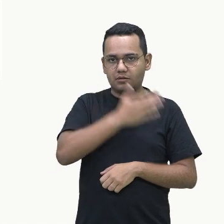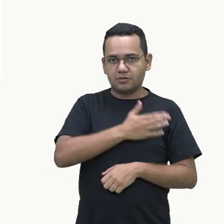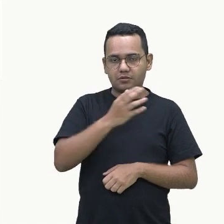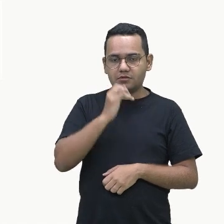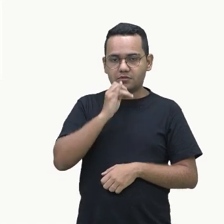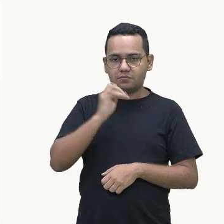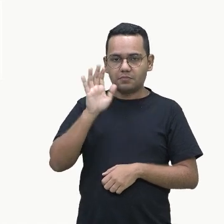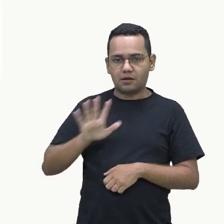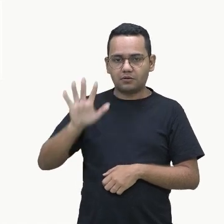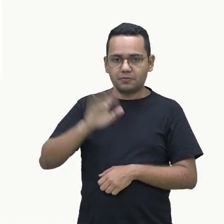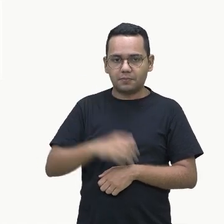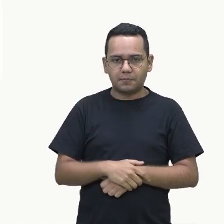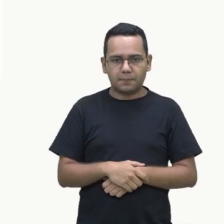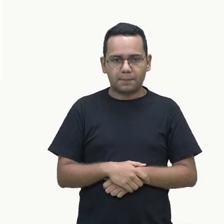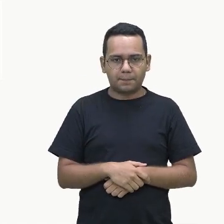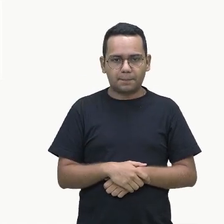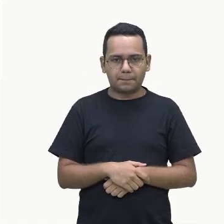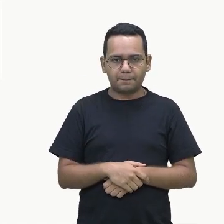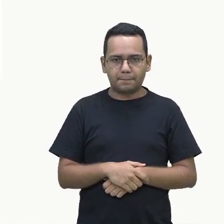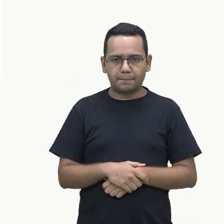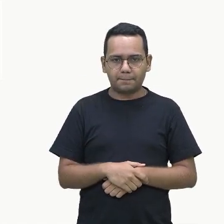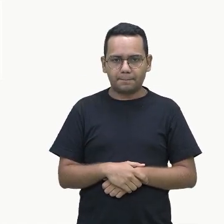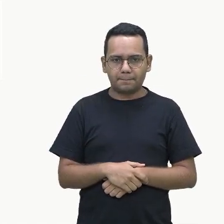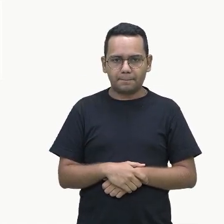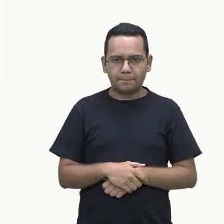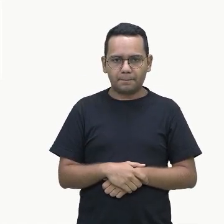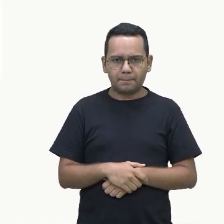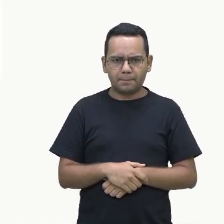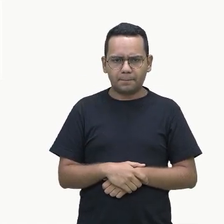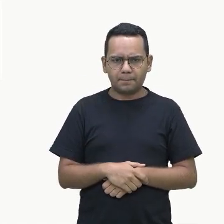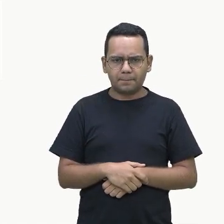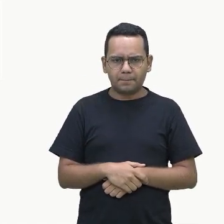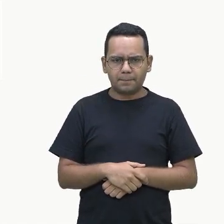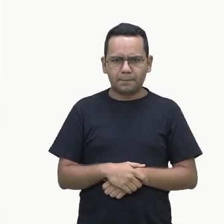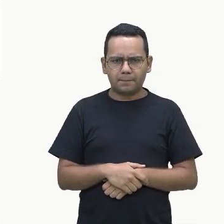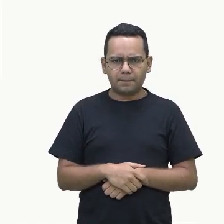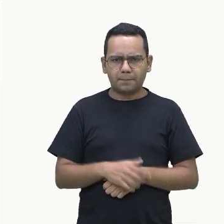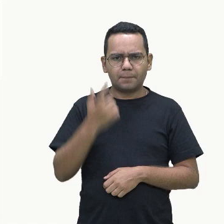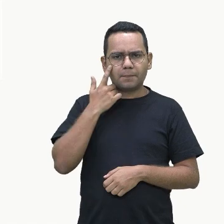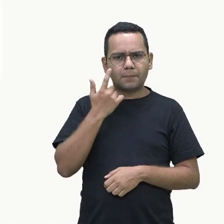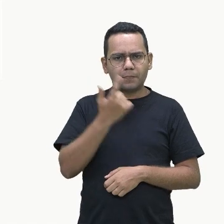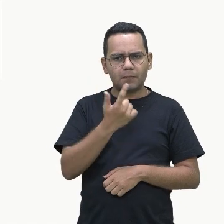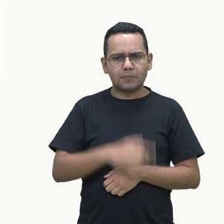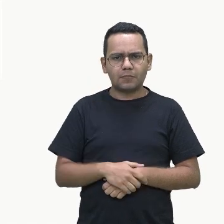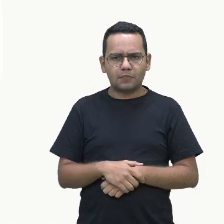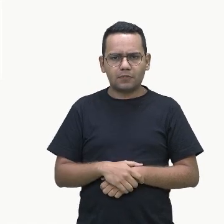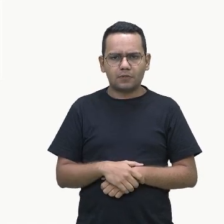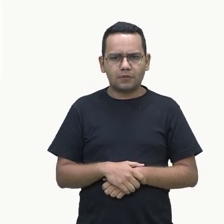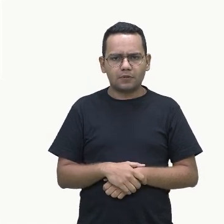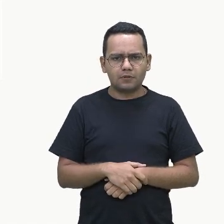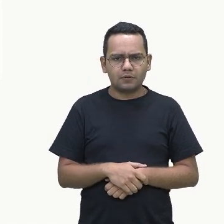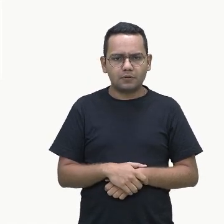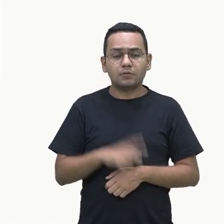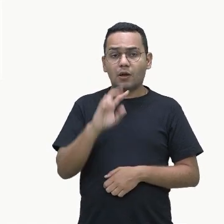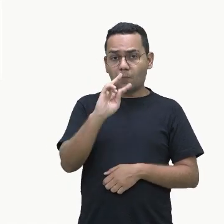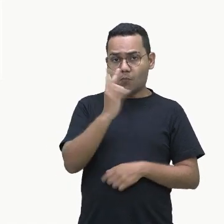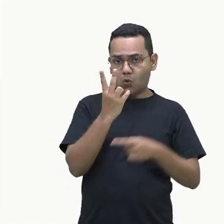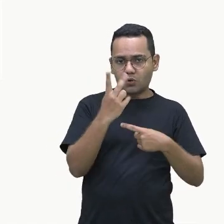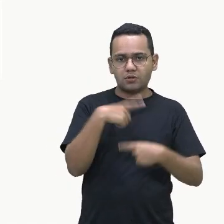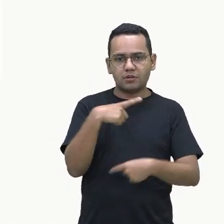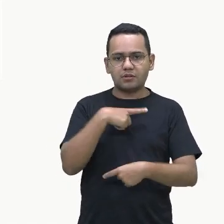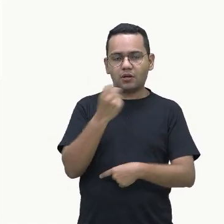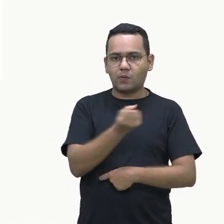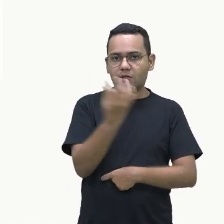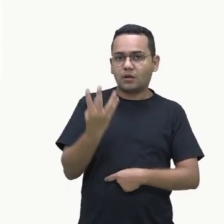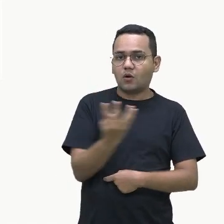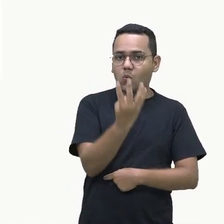Área do quadrado construído sobre a hipotenusa. Então, olha o nosso primeiro triângulo. Nossa hipotenusa possui